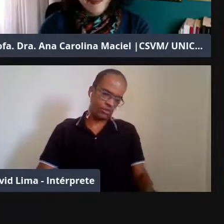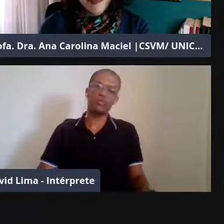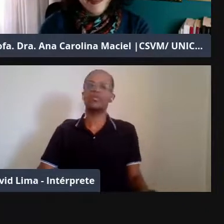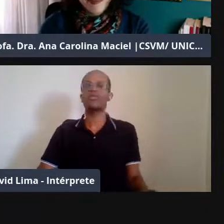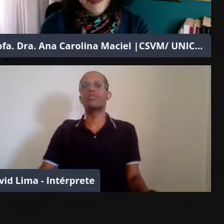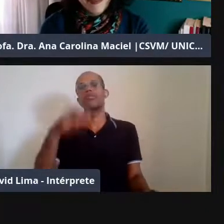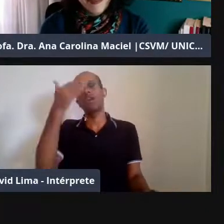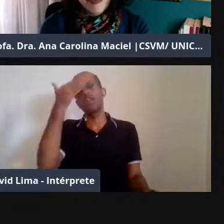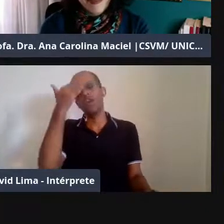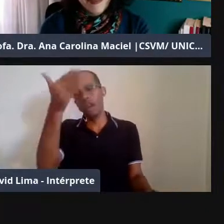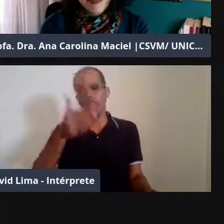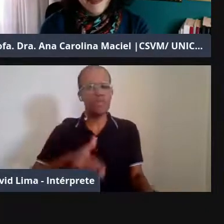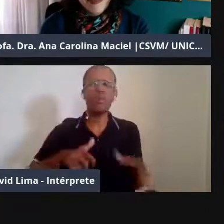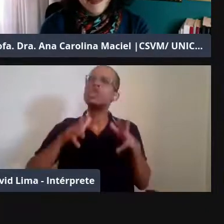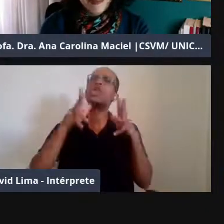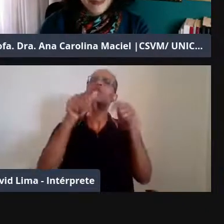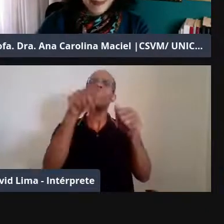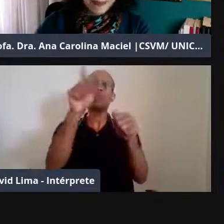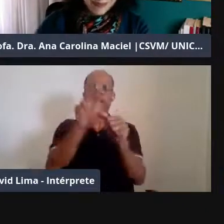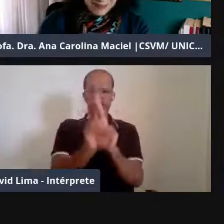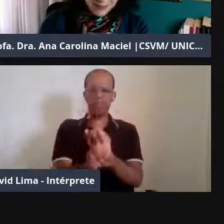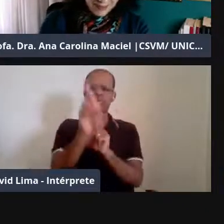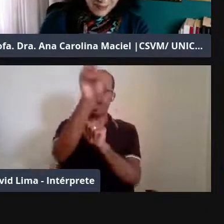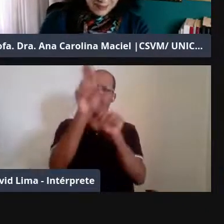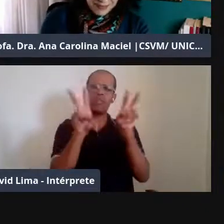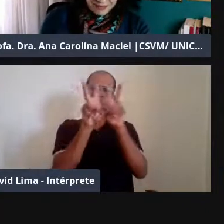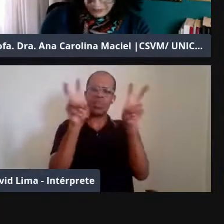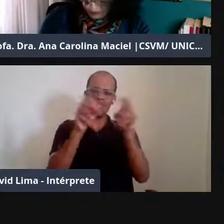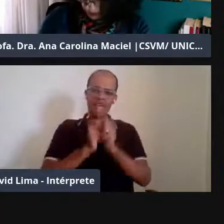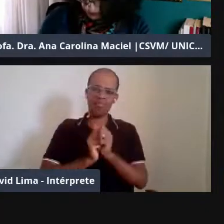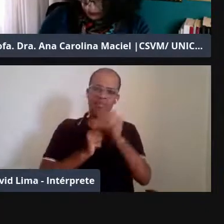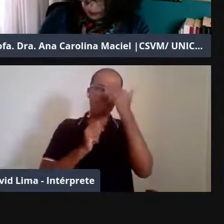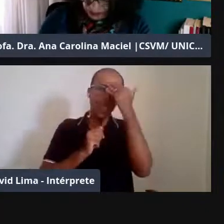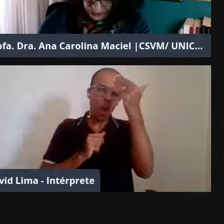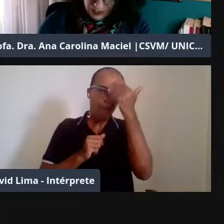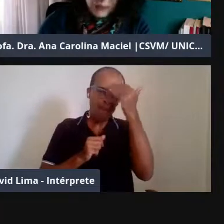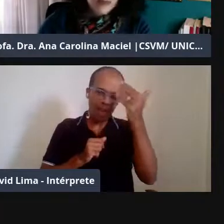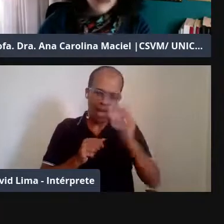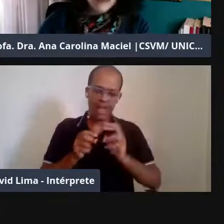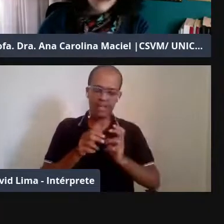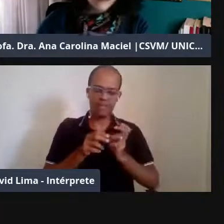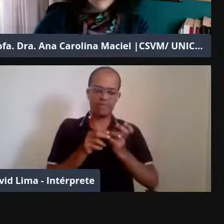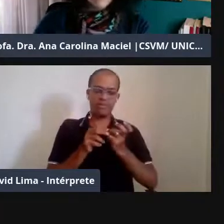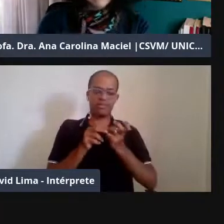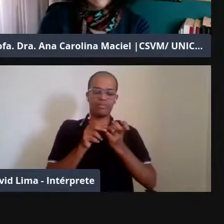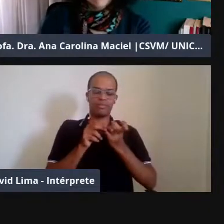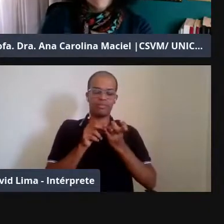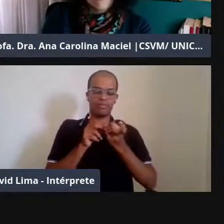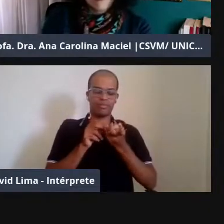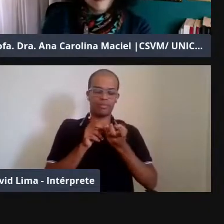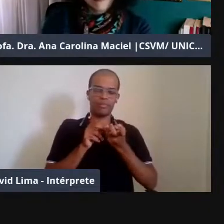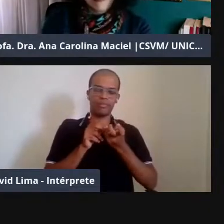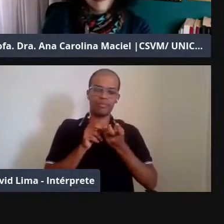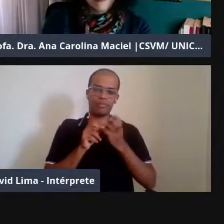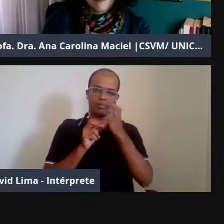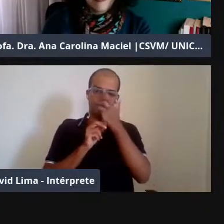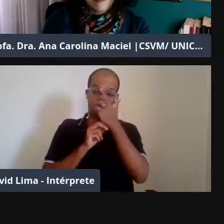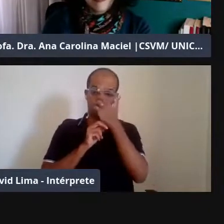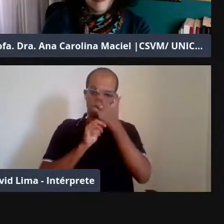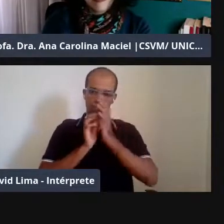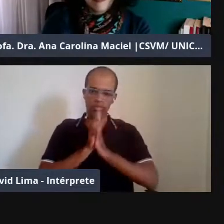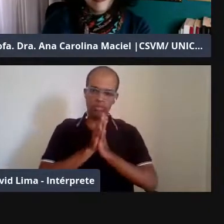doutores no tema, então não se preocupem. Muito obrigado, doutor Mohamed El-Haj, pela bela